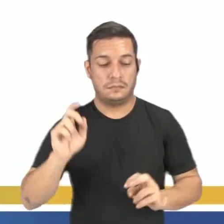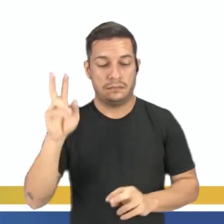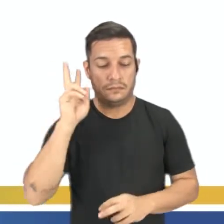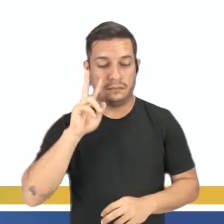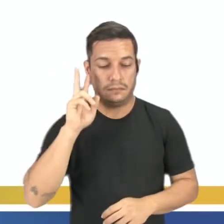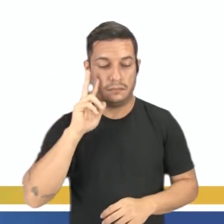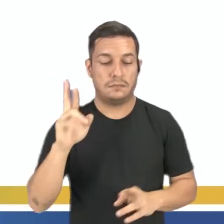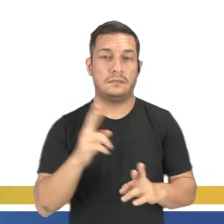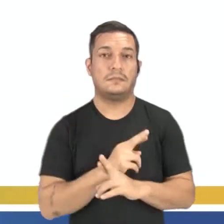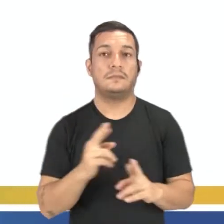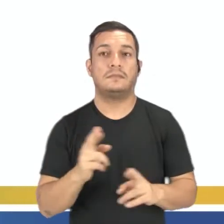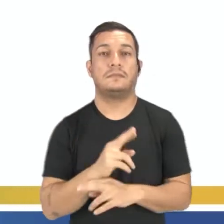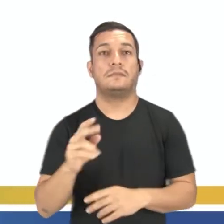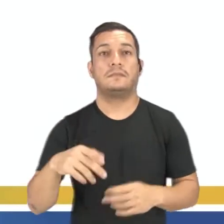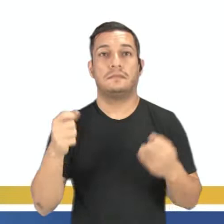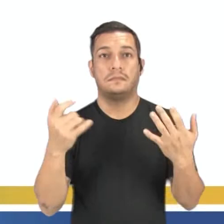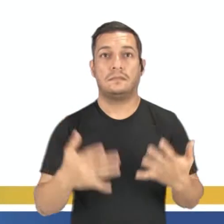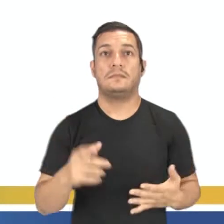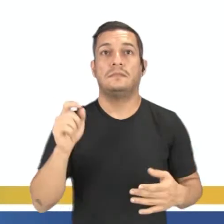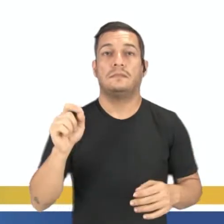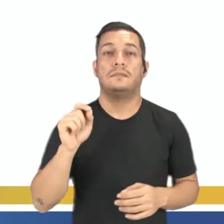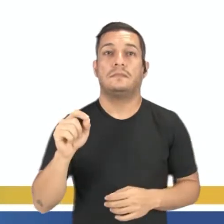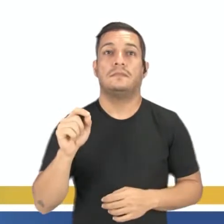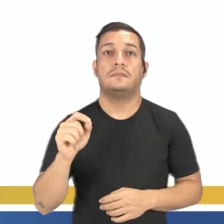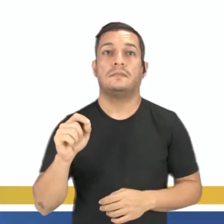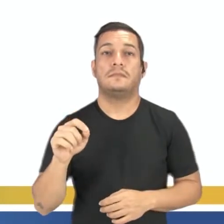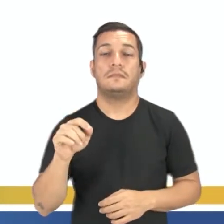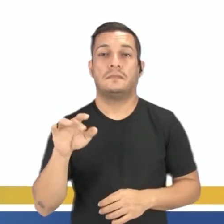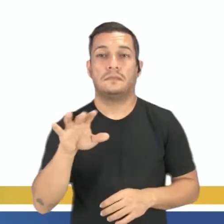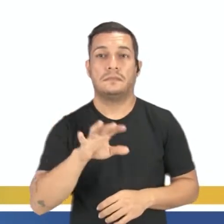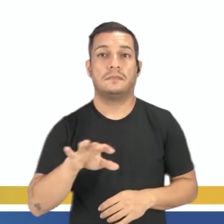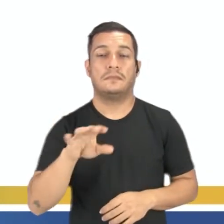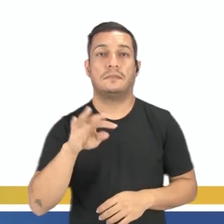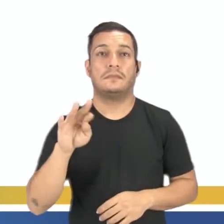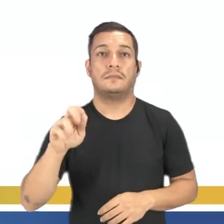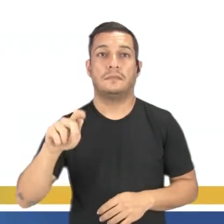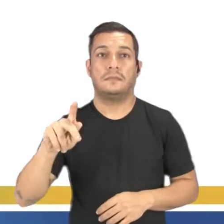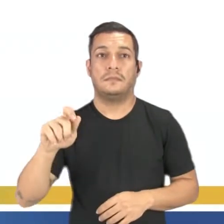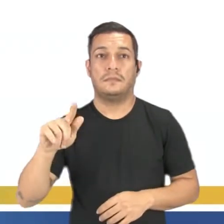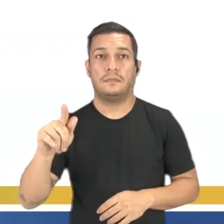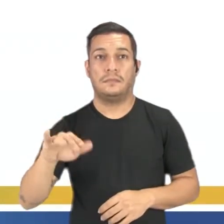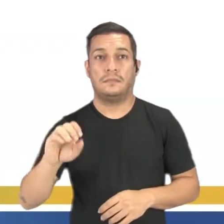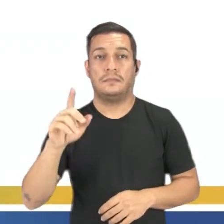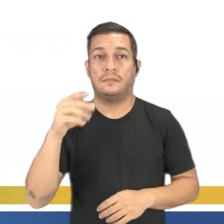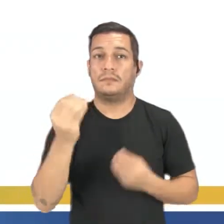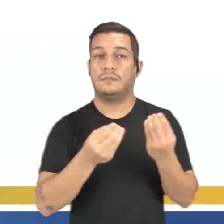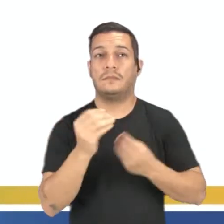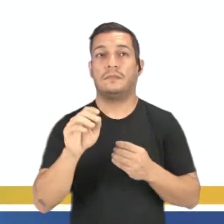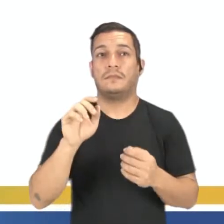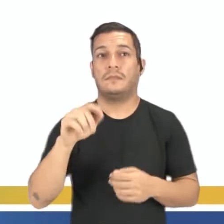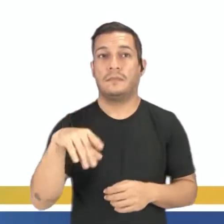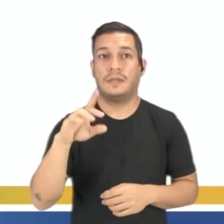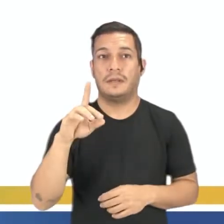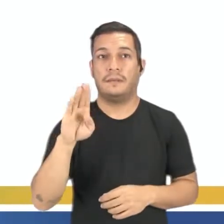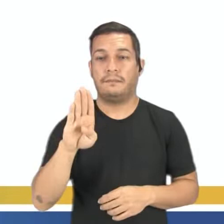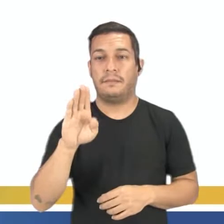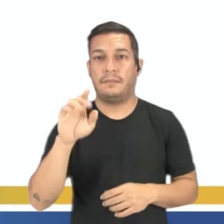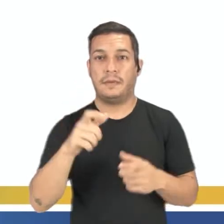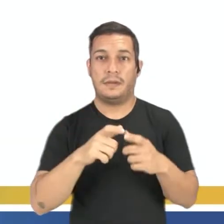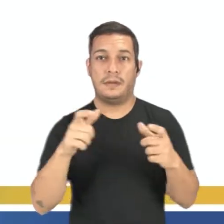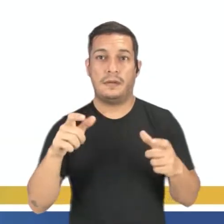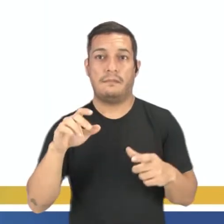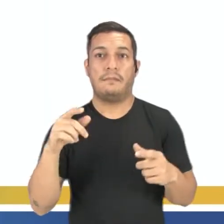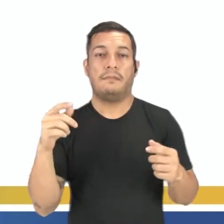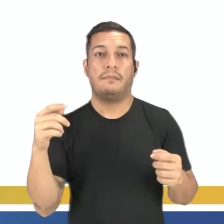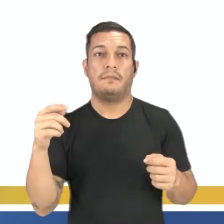a relação para determinarmos a área de um trapézio. A área de um trapézio ela é dada por Bzão mais Bzinho,